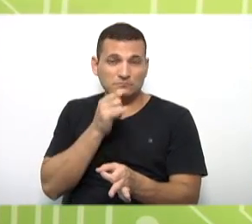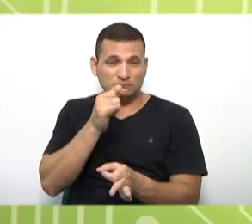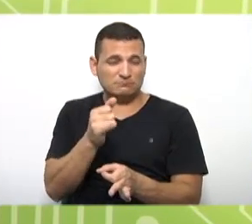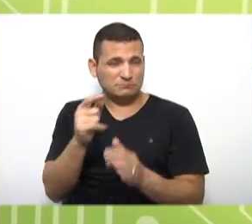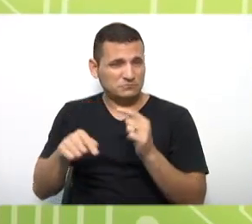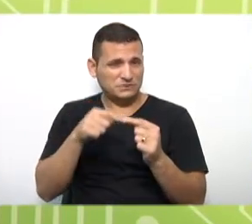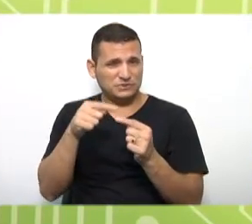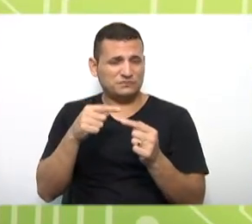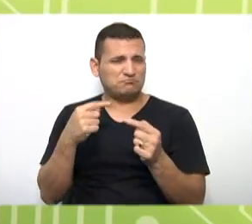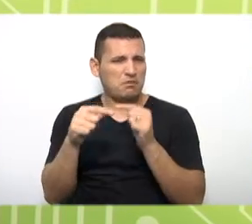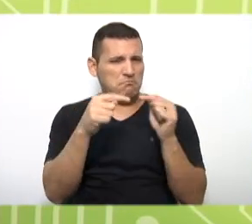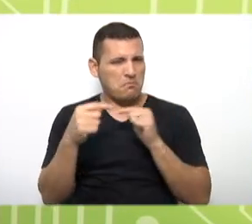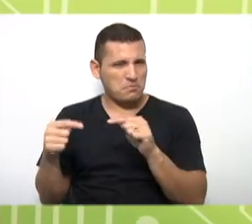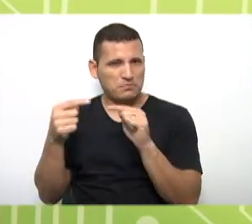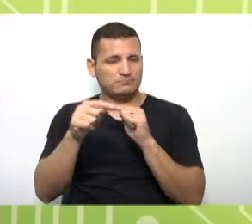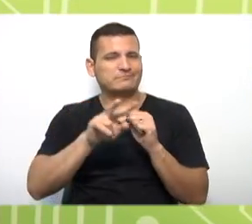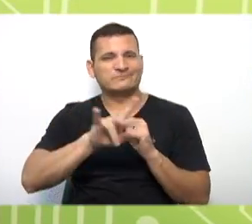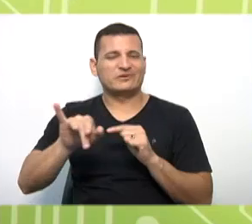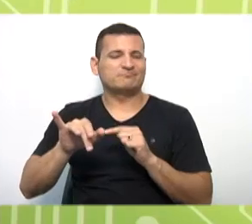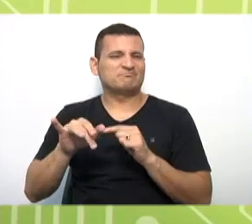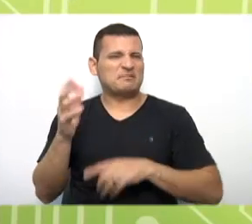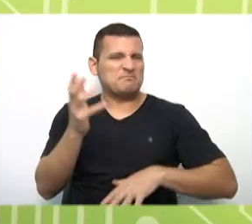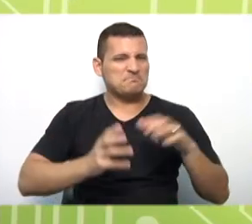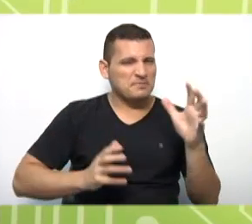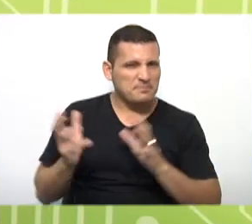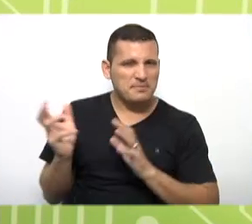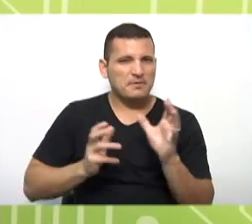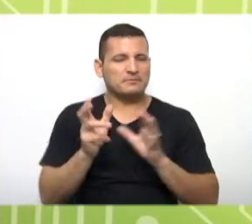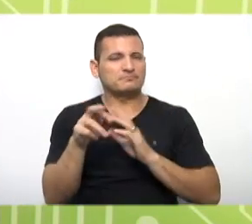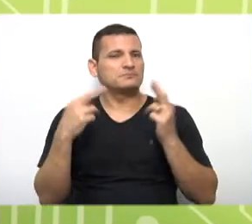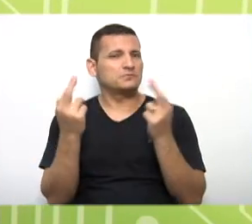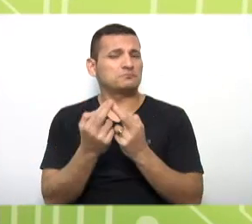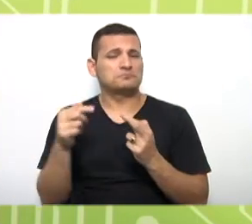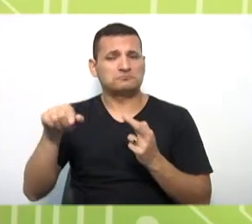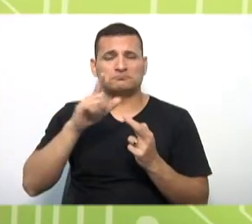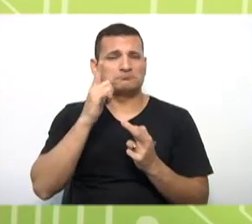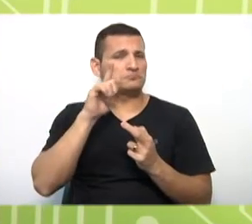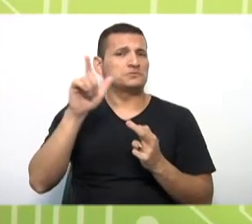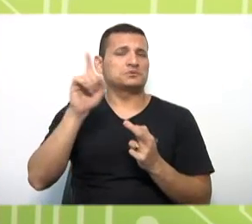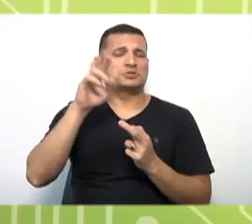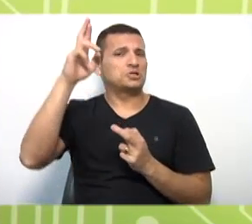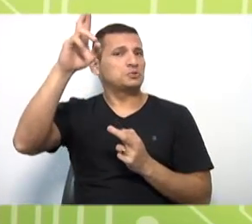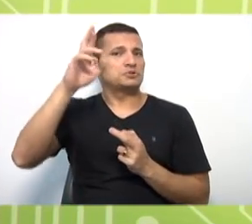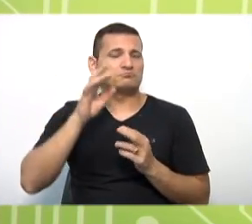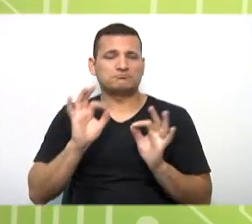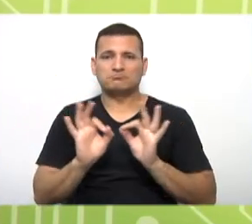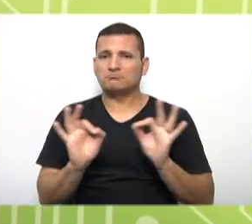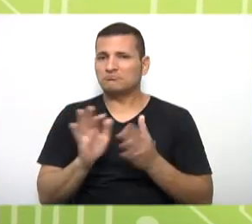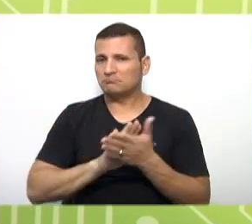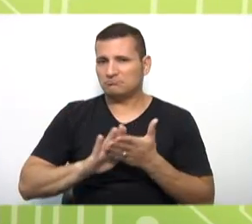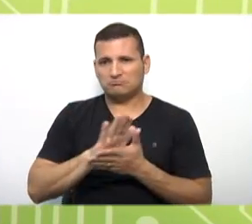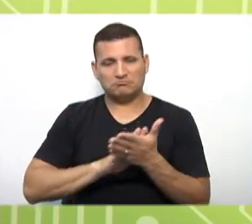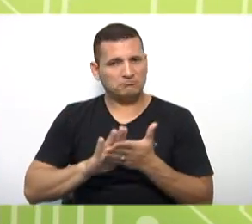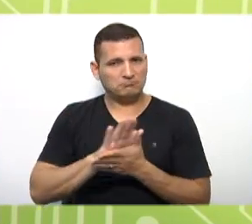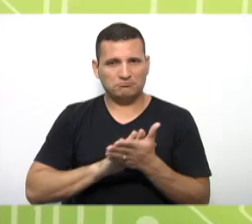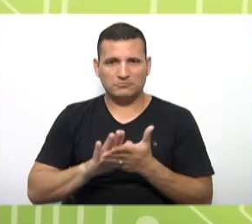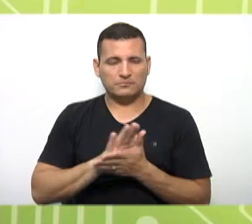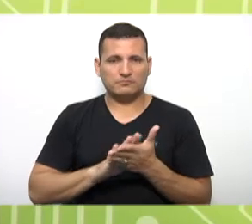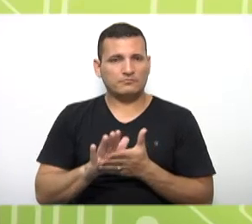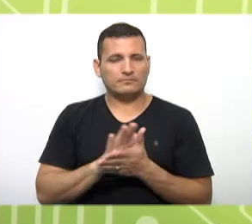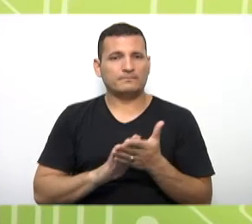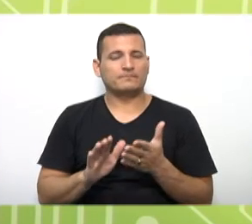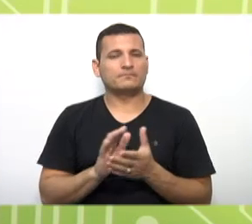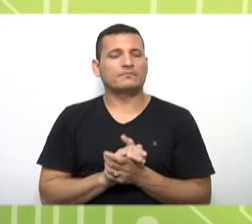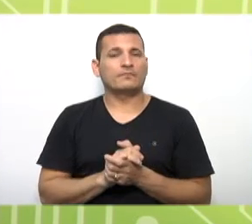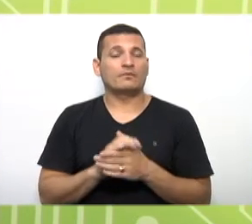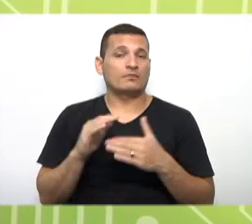divergentes, só vai dar briga nas reuniões, não vai entrar em um consenso na linha de raciocínio, na linha de atuação da cooperativa.